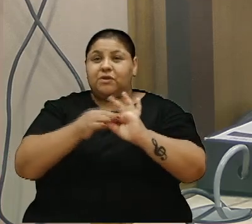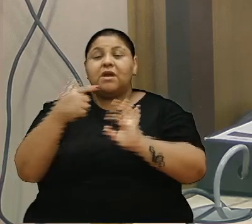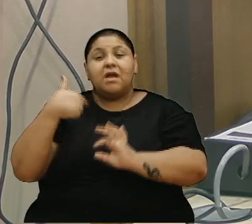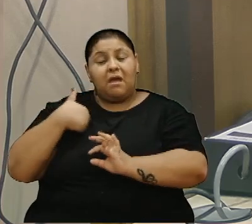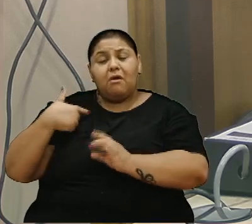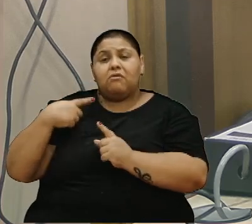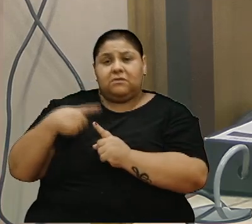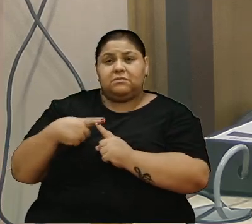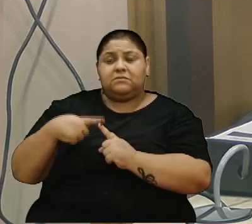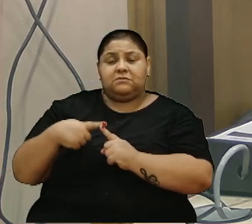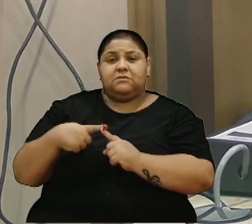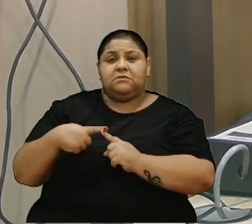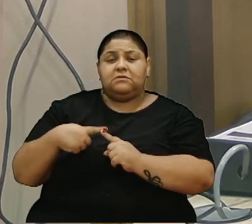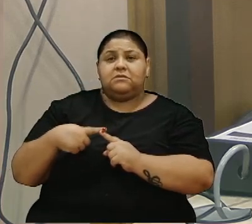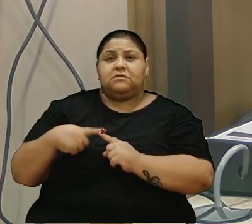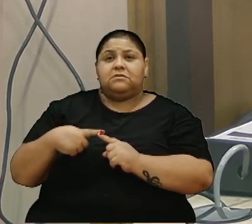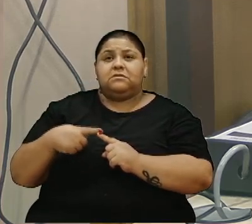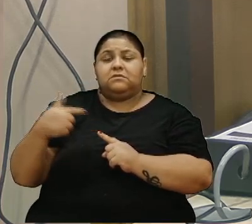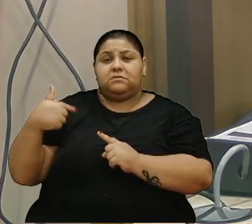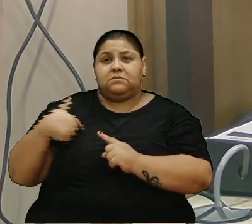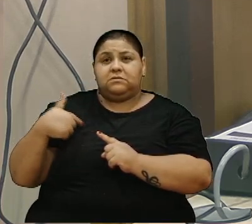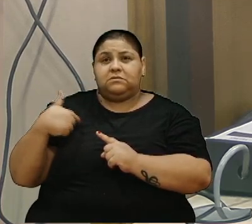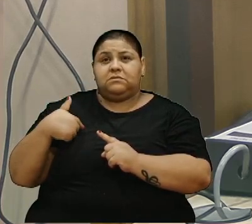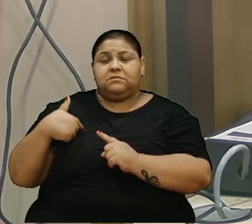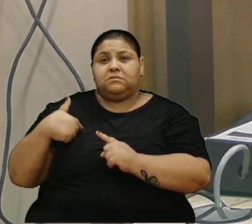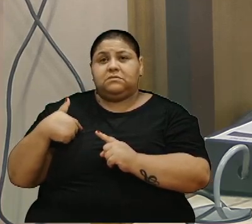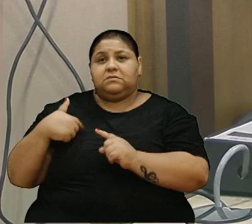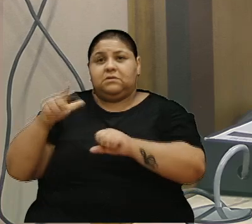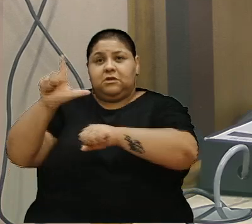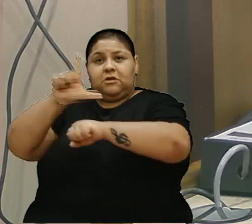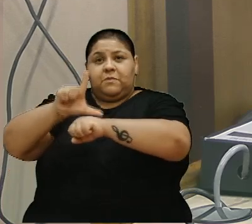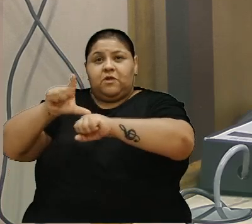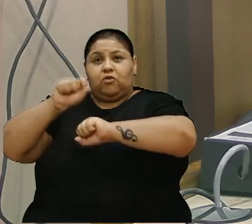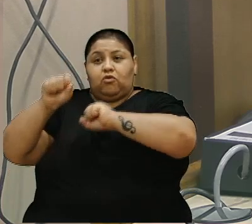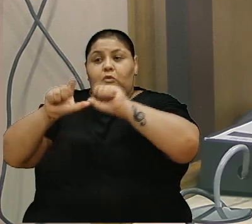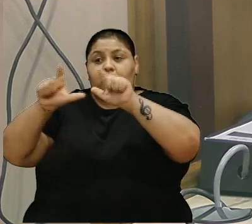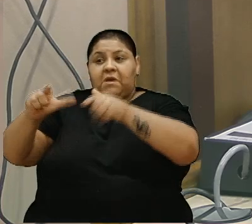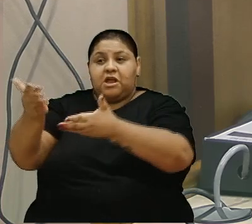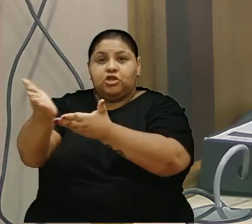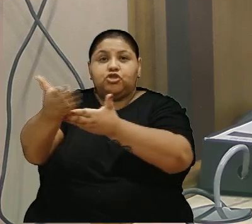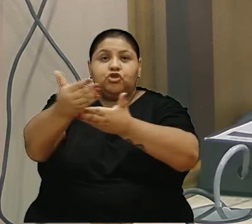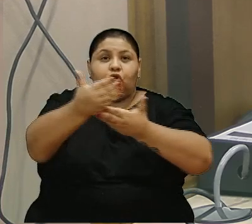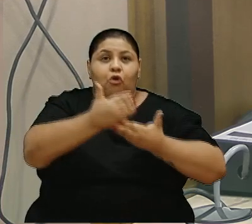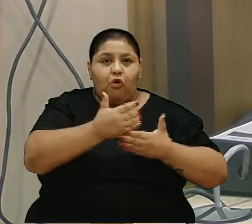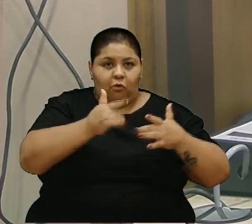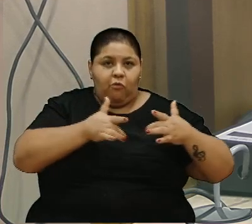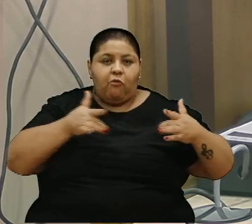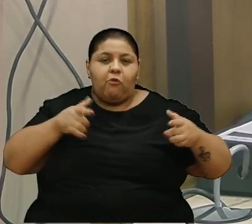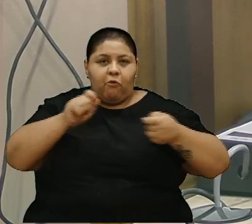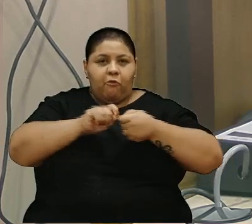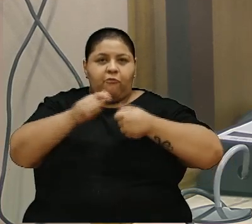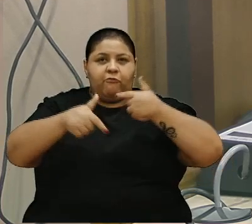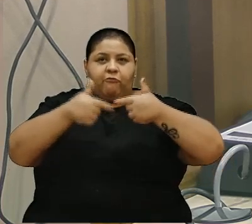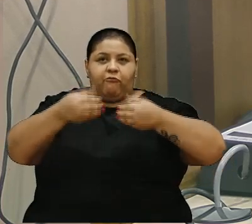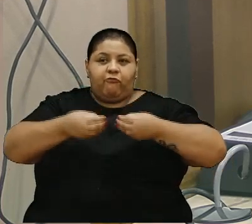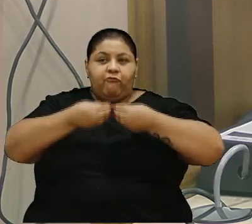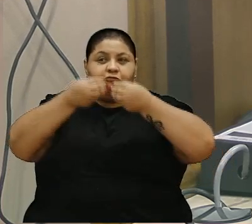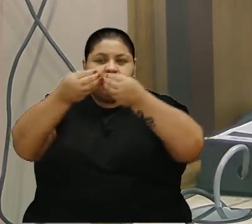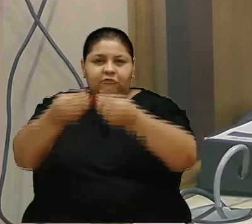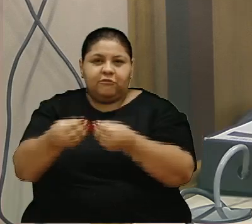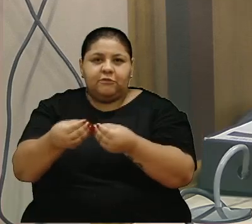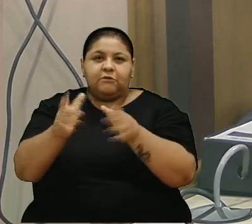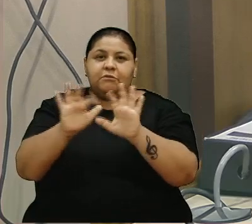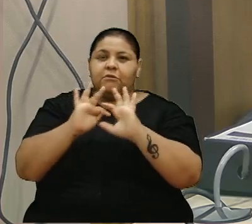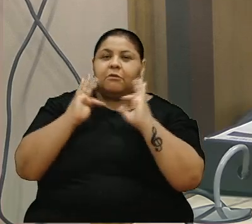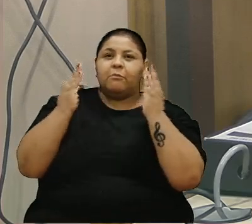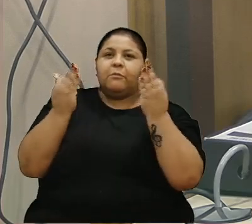mesmo coloquei o meu estabelecimento como um ponto de coleta, fiz o meu trabalho de doação de mão de obra para famílias